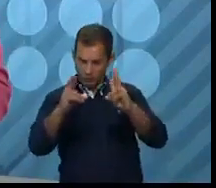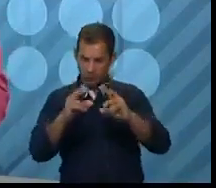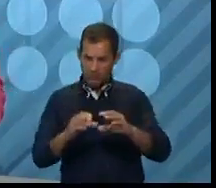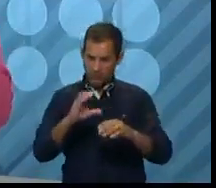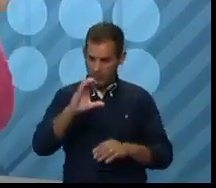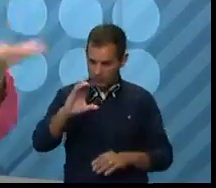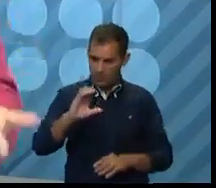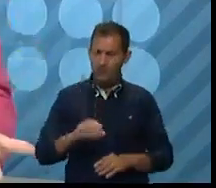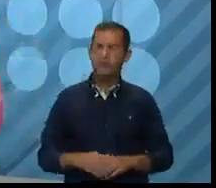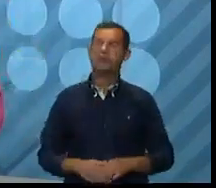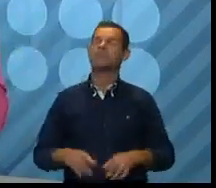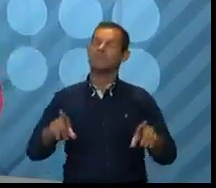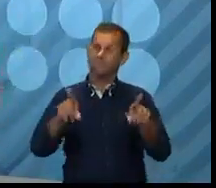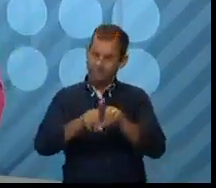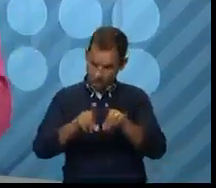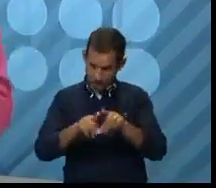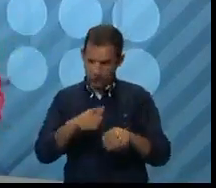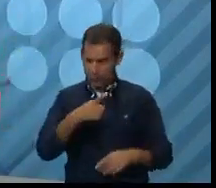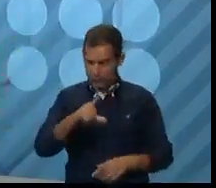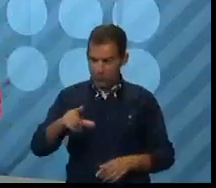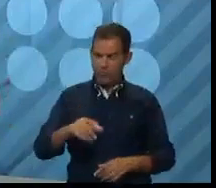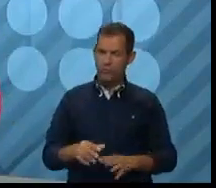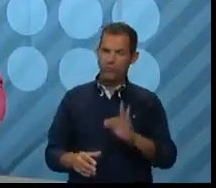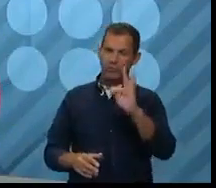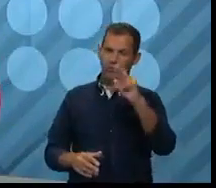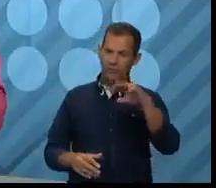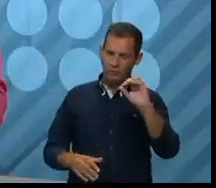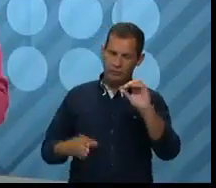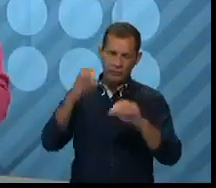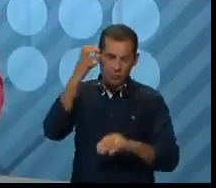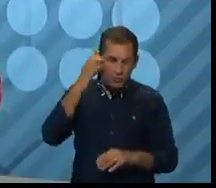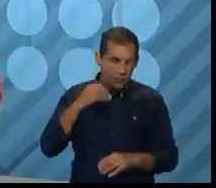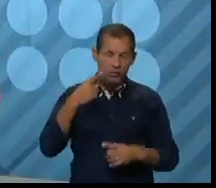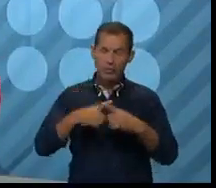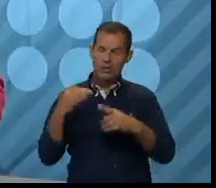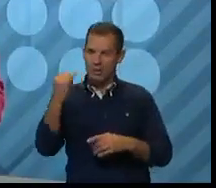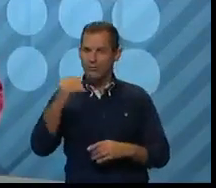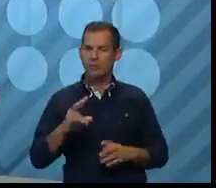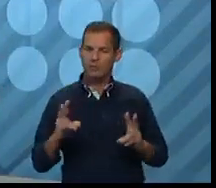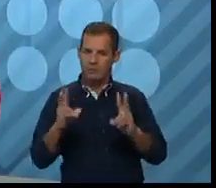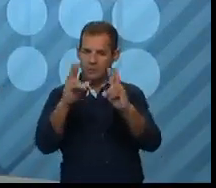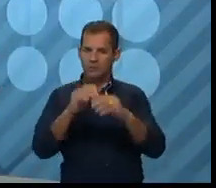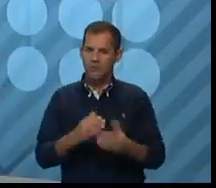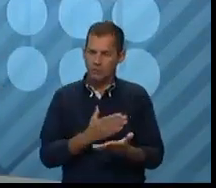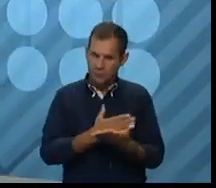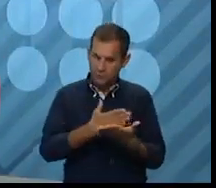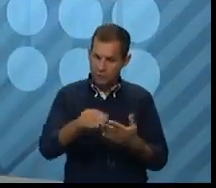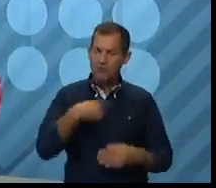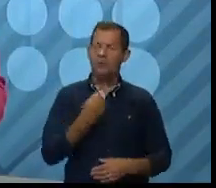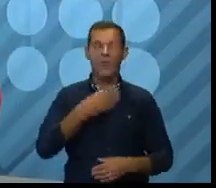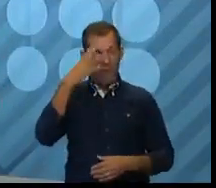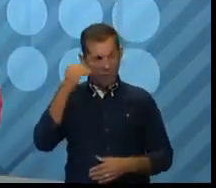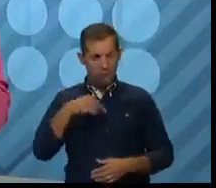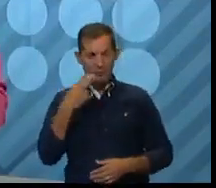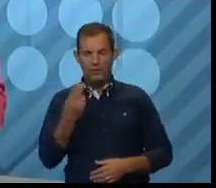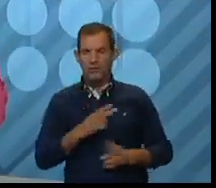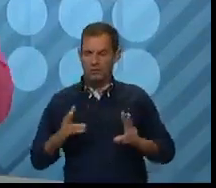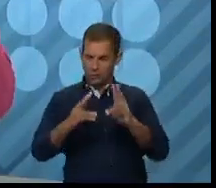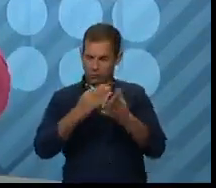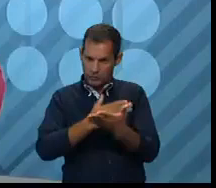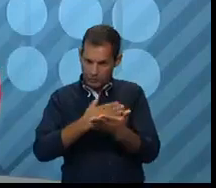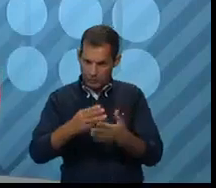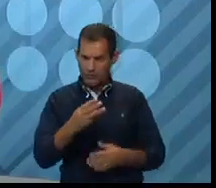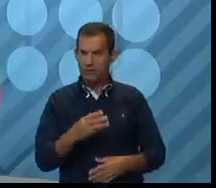da constante, consequentemente, outra função lucro. Por isso, a importância do valor inicial, que nós sabemos que o nosso valor